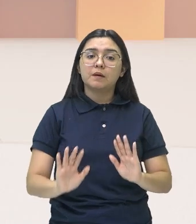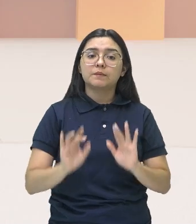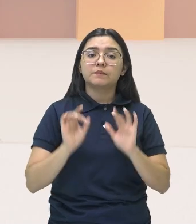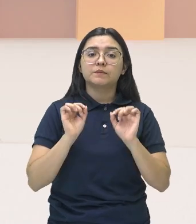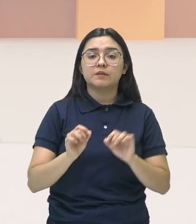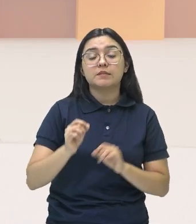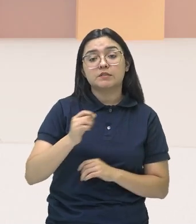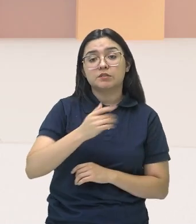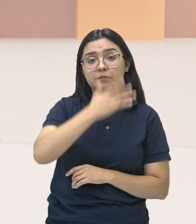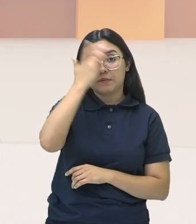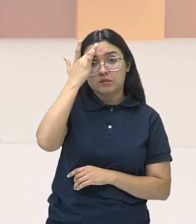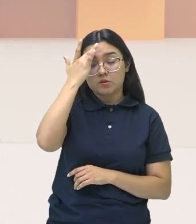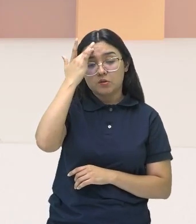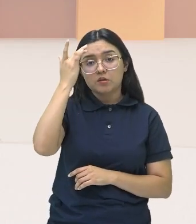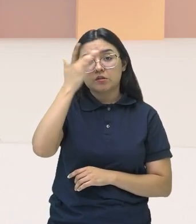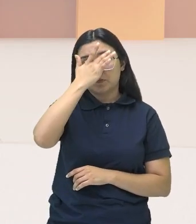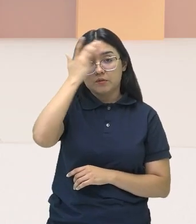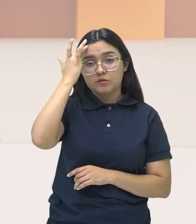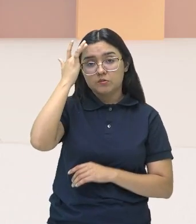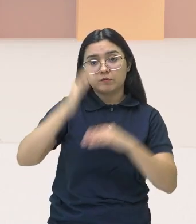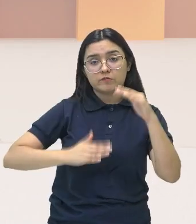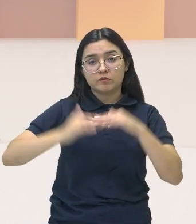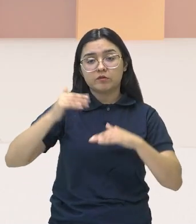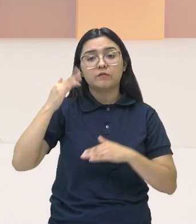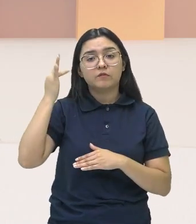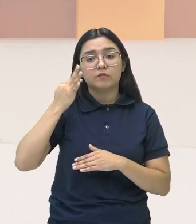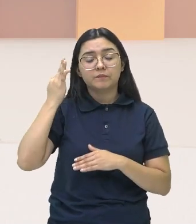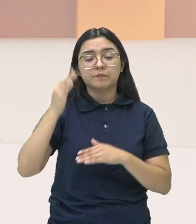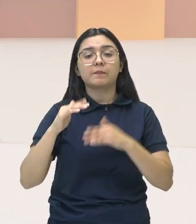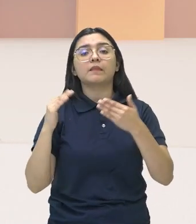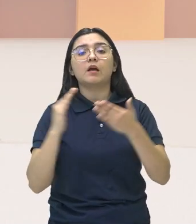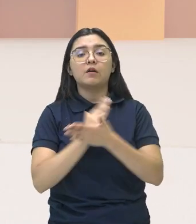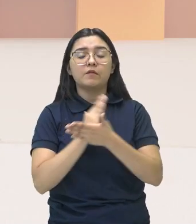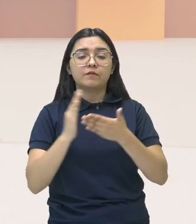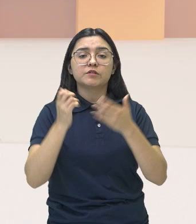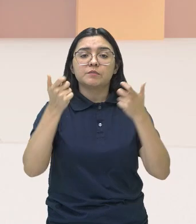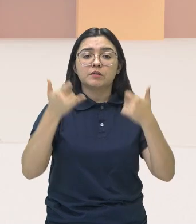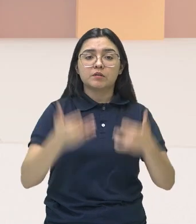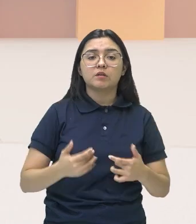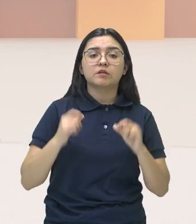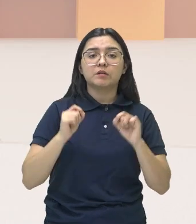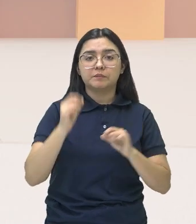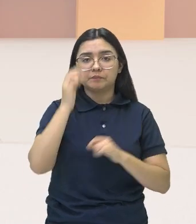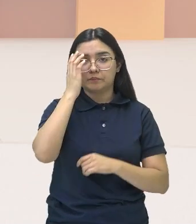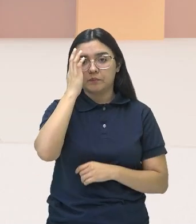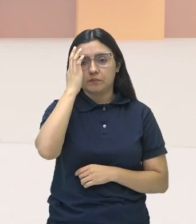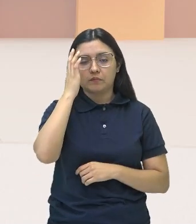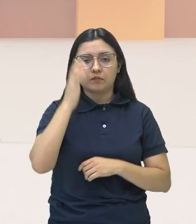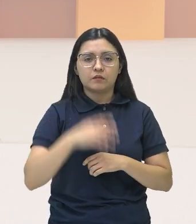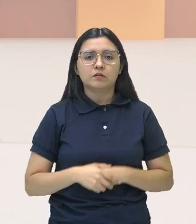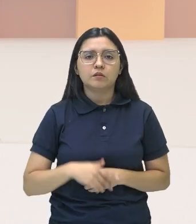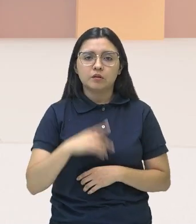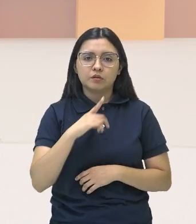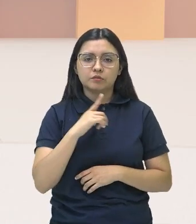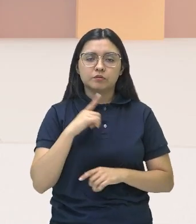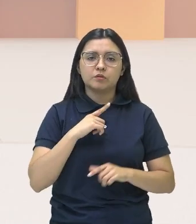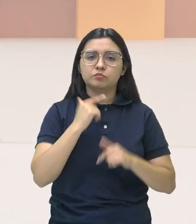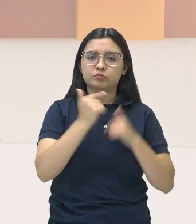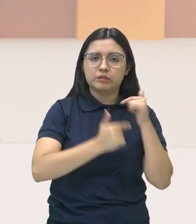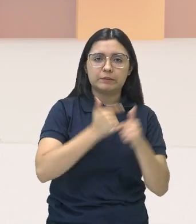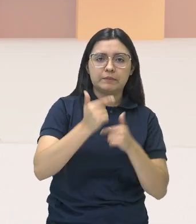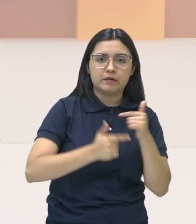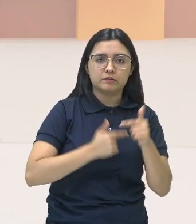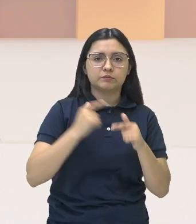esses pensadores vão dizer que muitas vezes esse trabalho ele é explorado. E quando ele é explorado, ele já não traz tantos